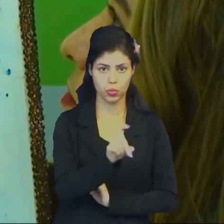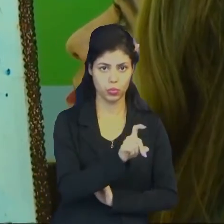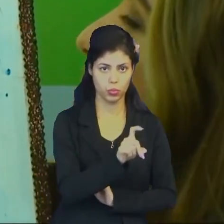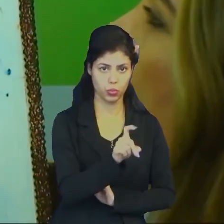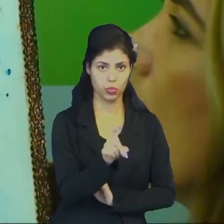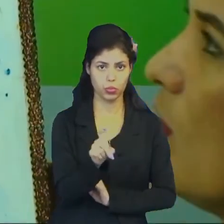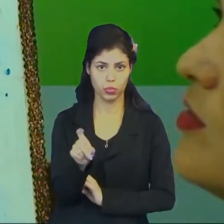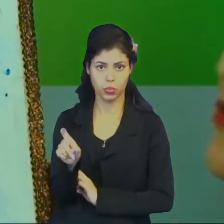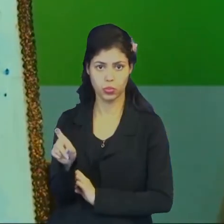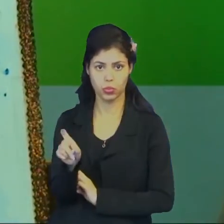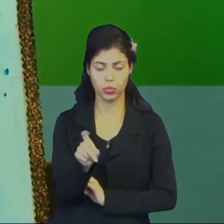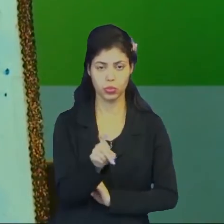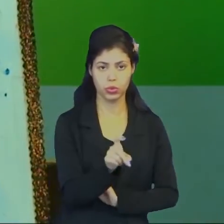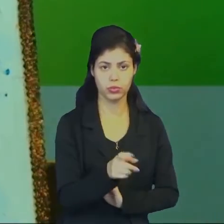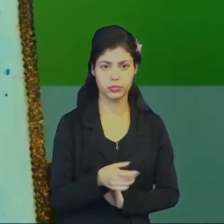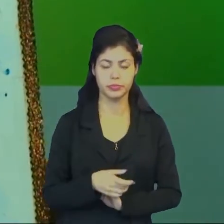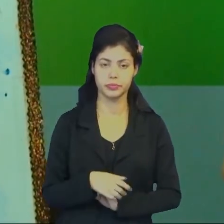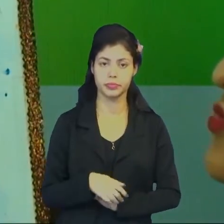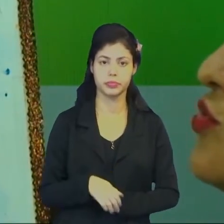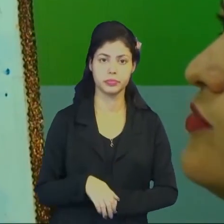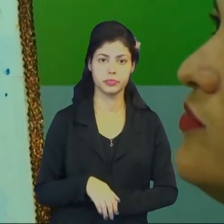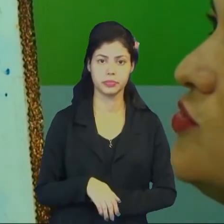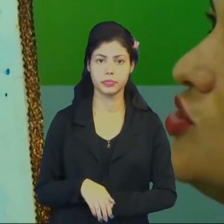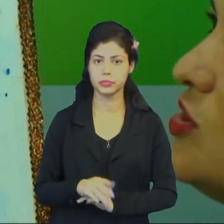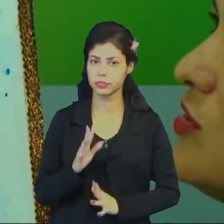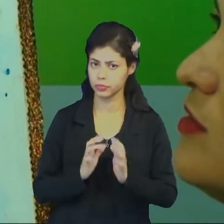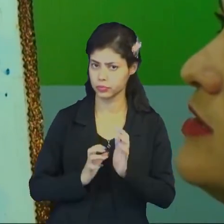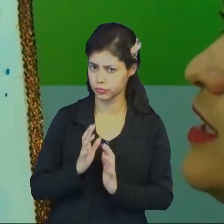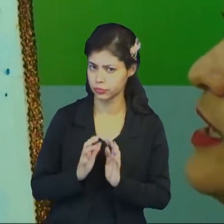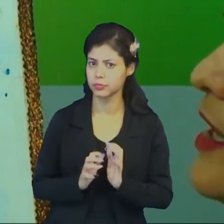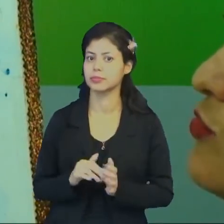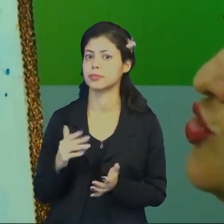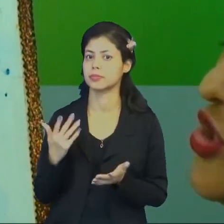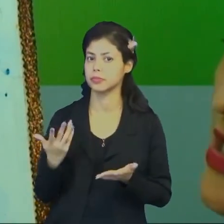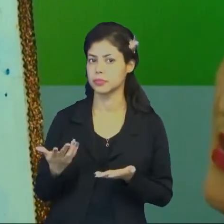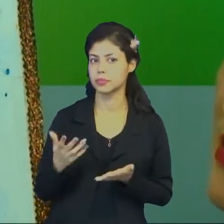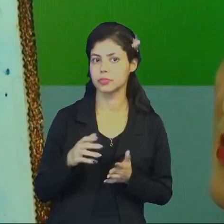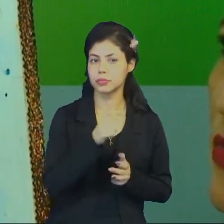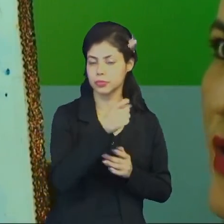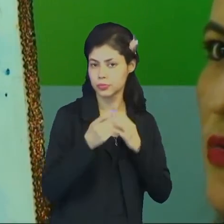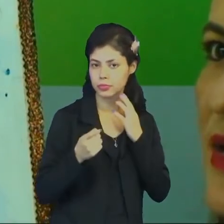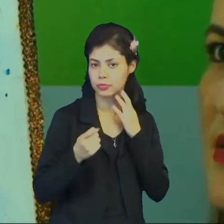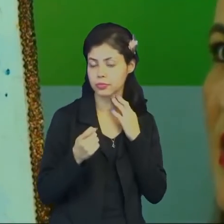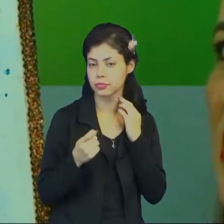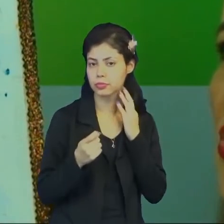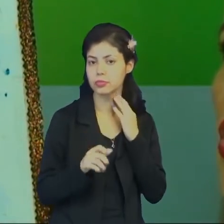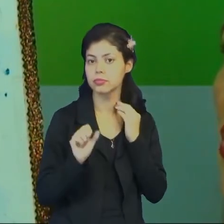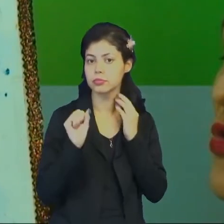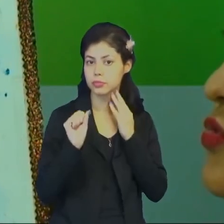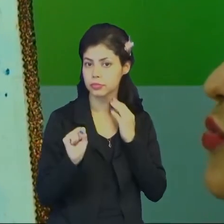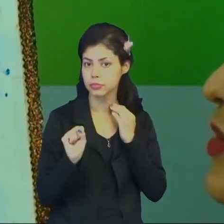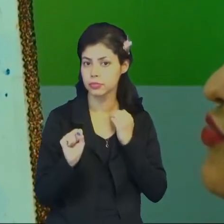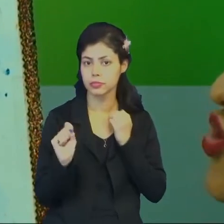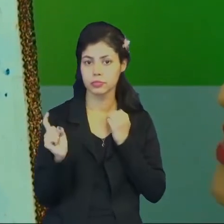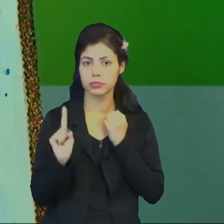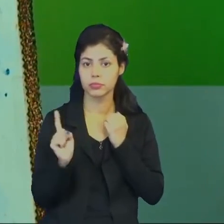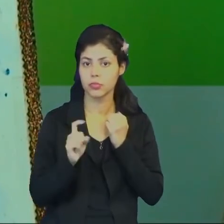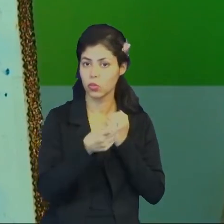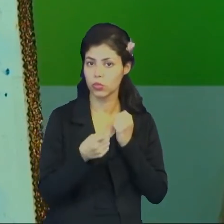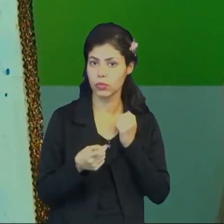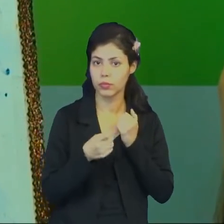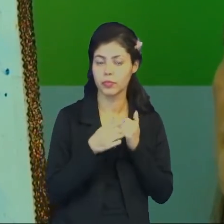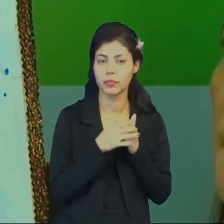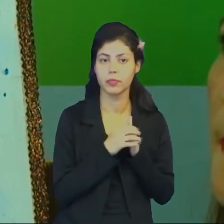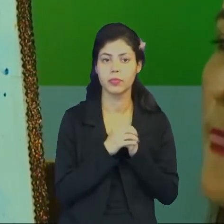Extintor. Ó, palavrinha aí para nos confundir, ó. É com X, não é com S, é extintor, é com